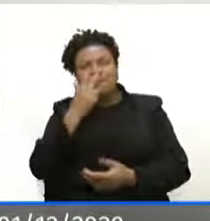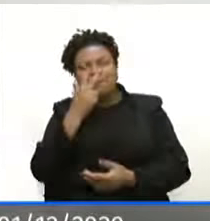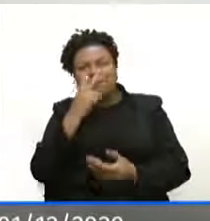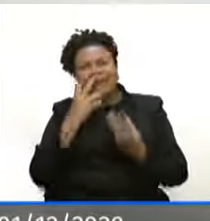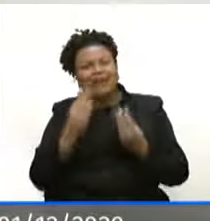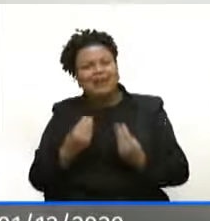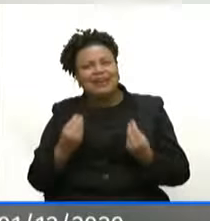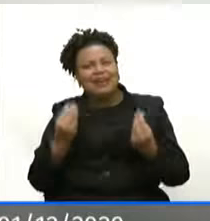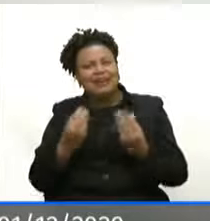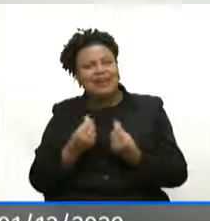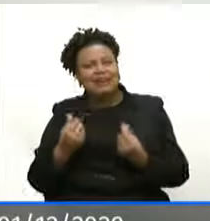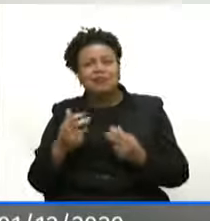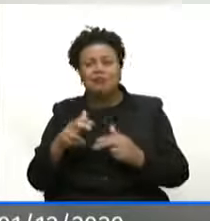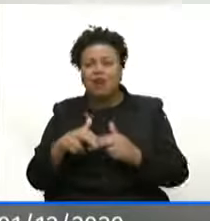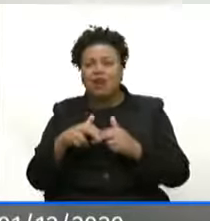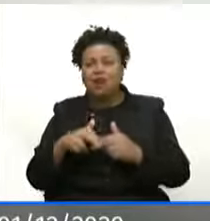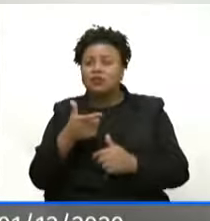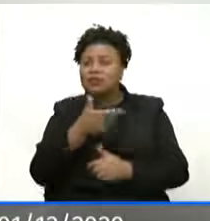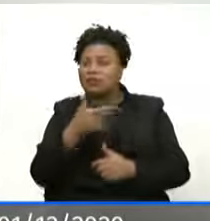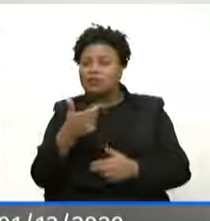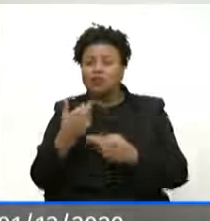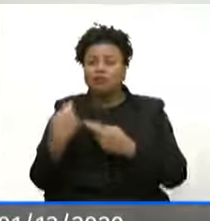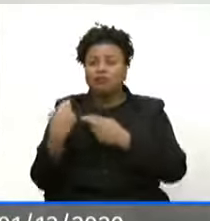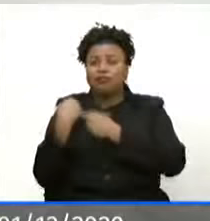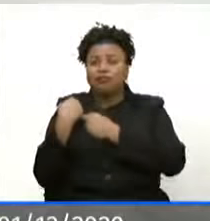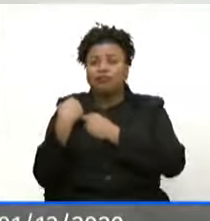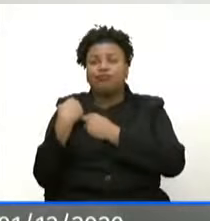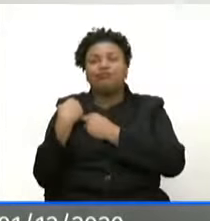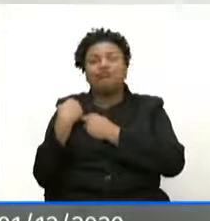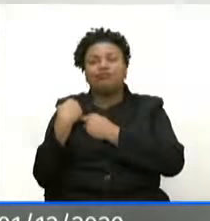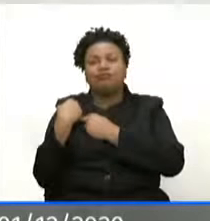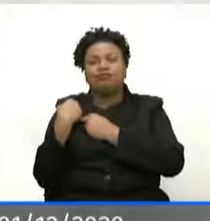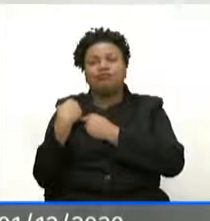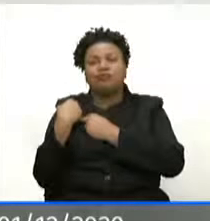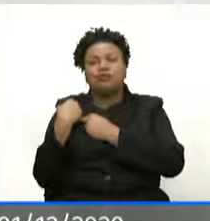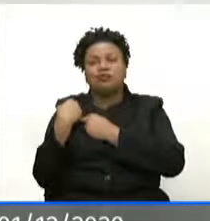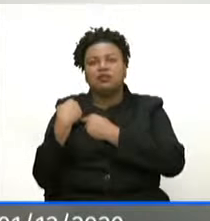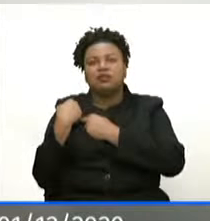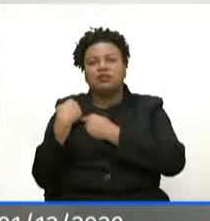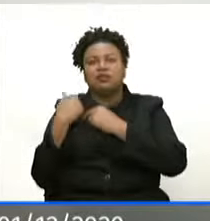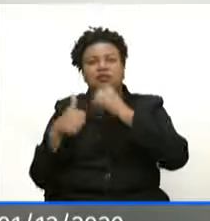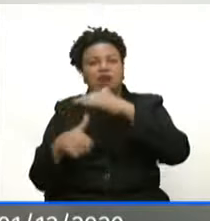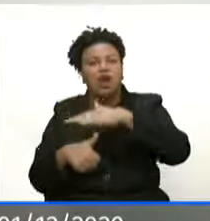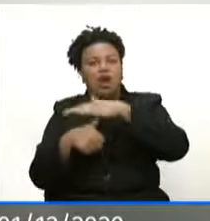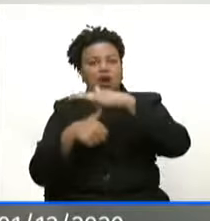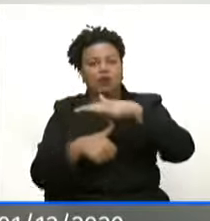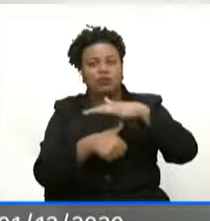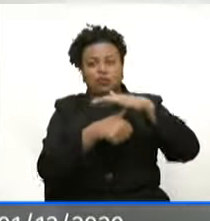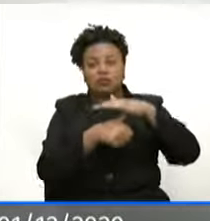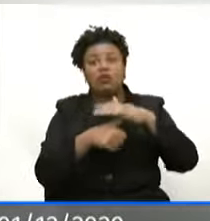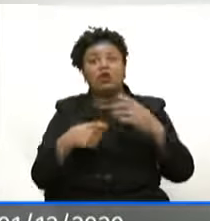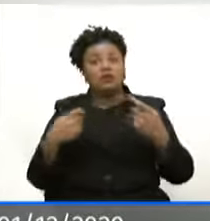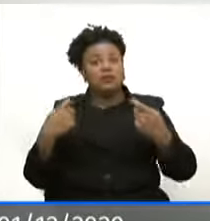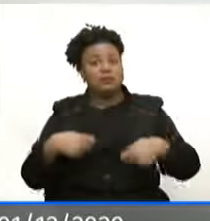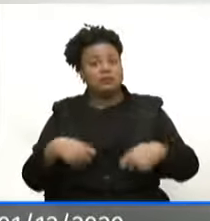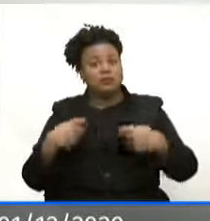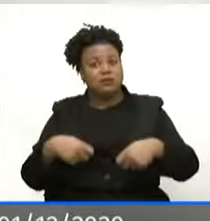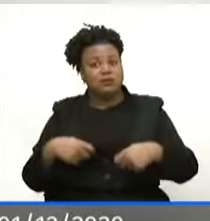dá por conta da irresponsabilidade, né, das autoridades que